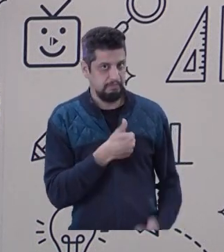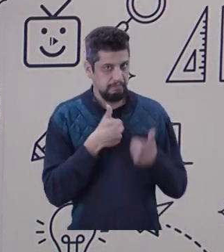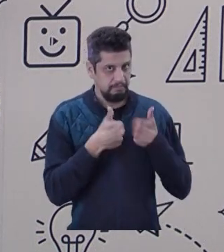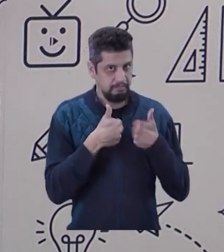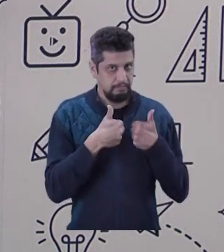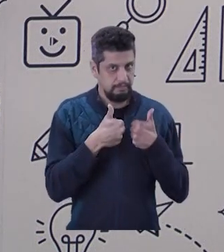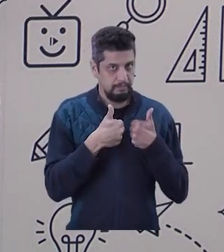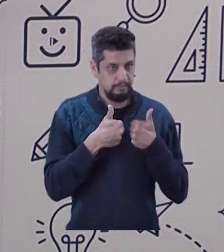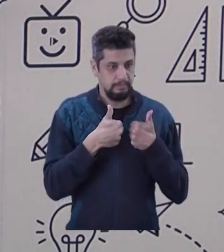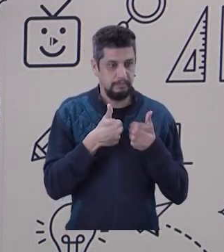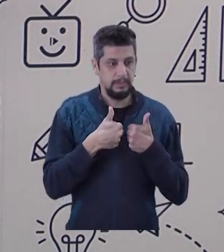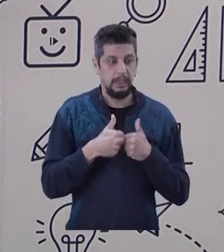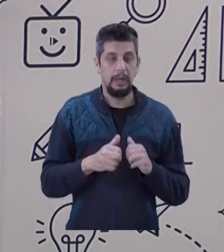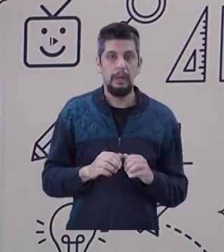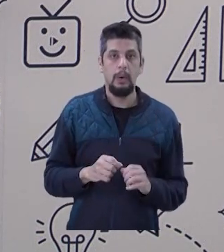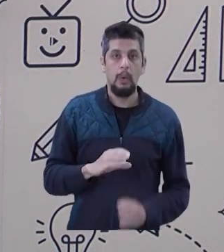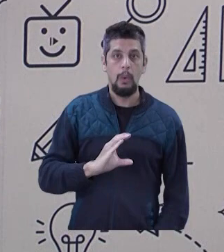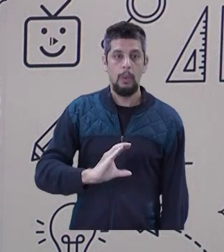mesmo.